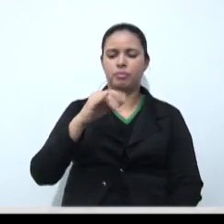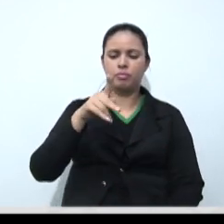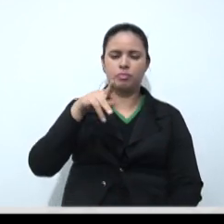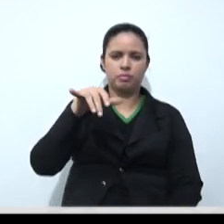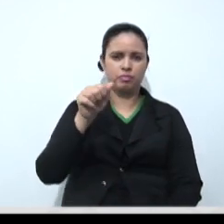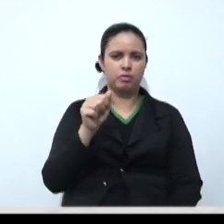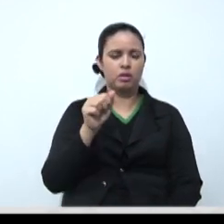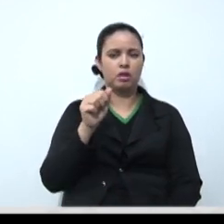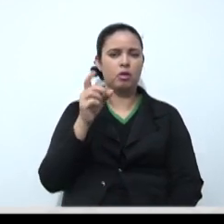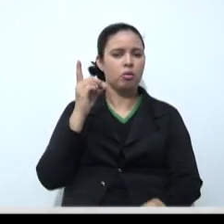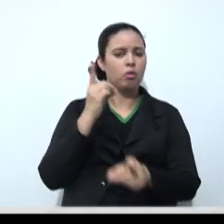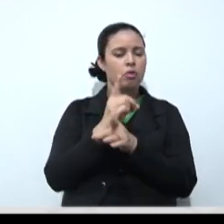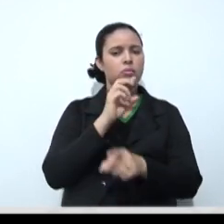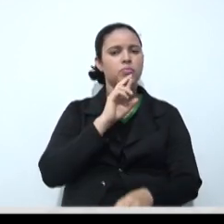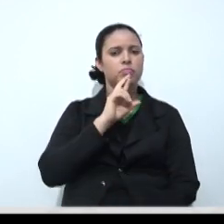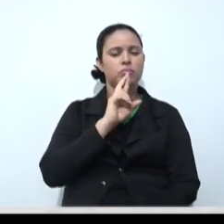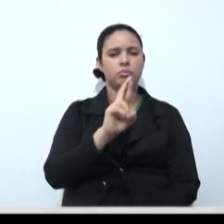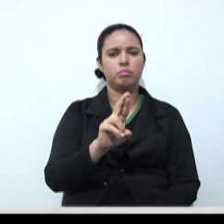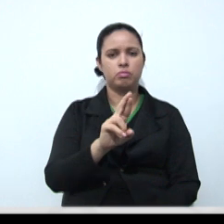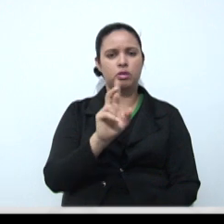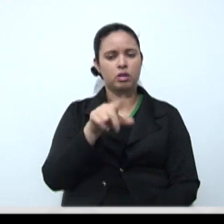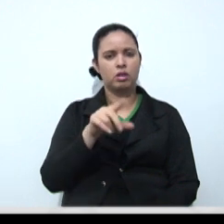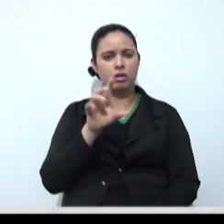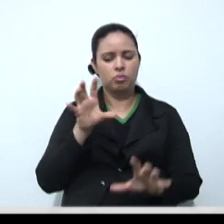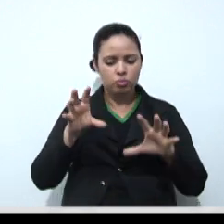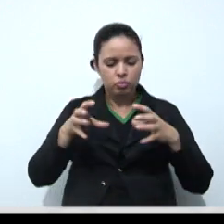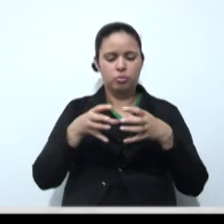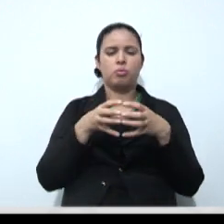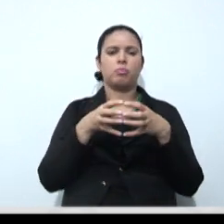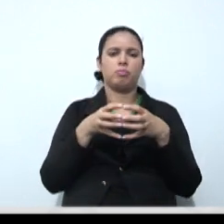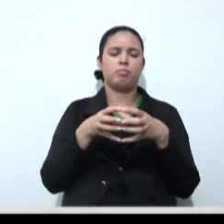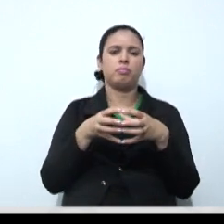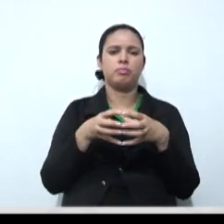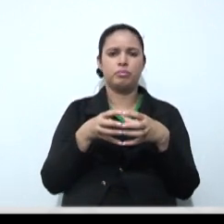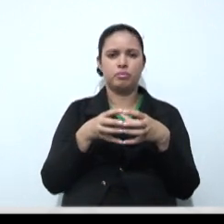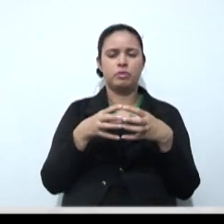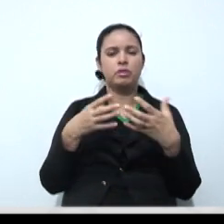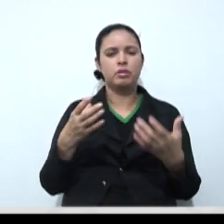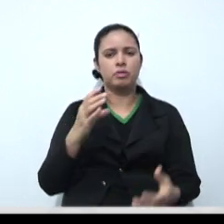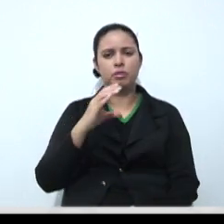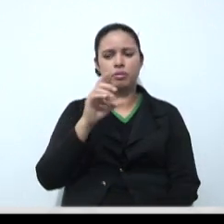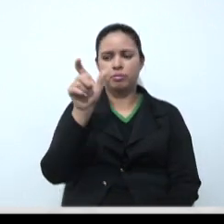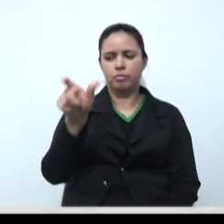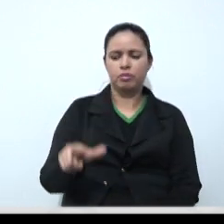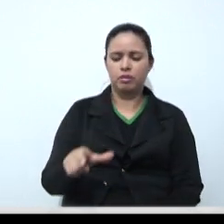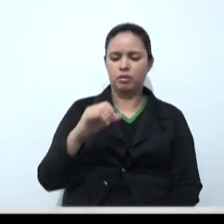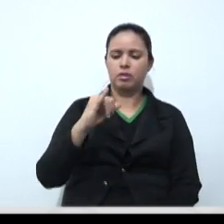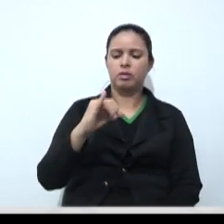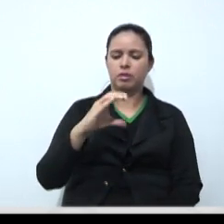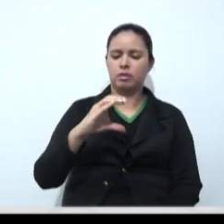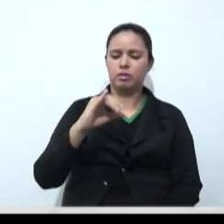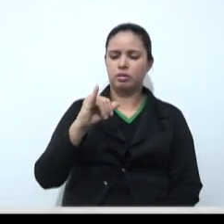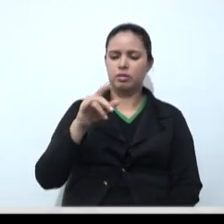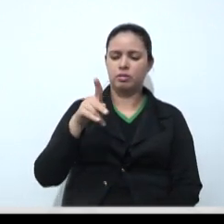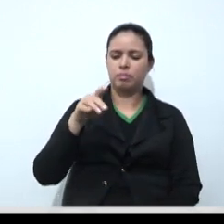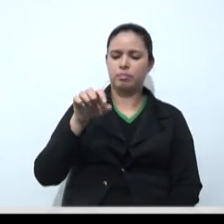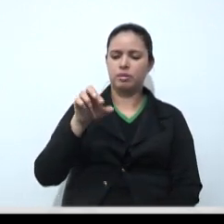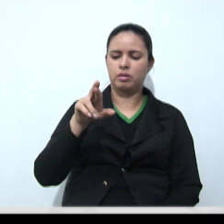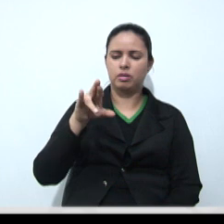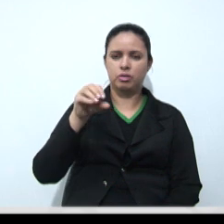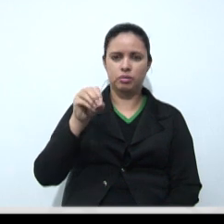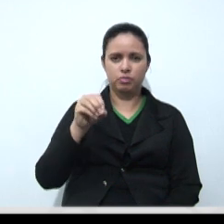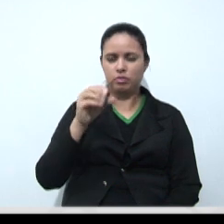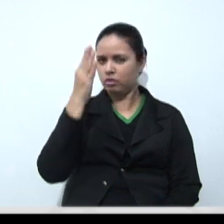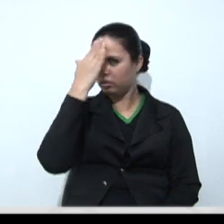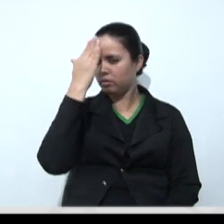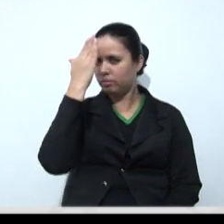solução. É onde o pensamento coletivo faz a diferença. O cipeiro ele deve saber priorizar e resolver o que é mais